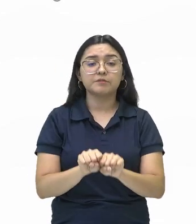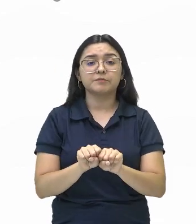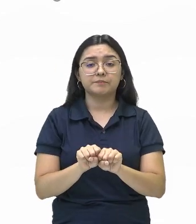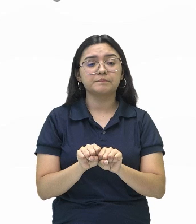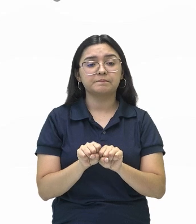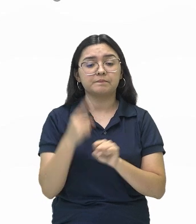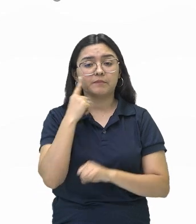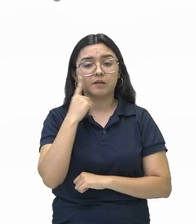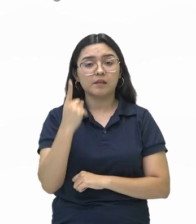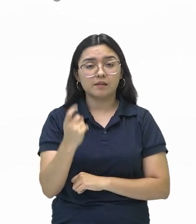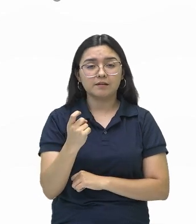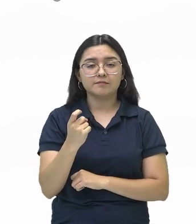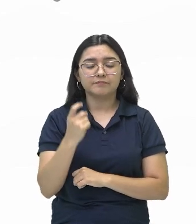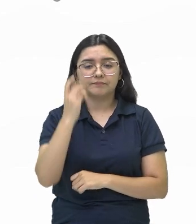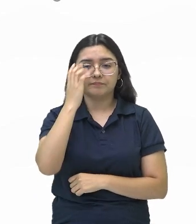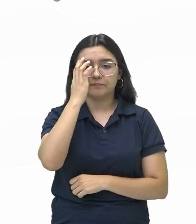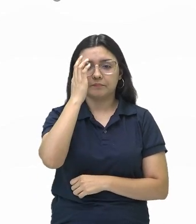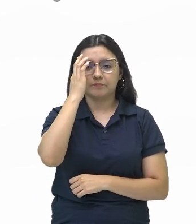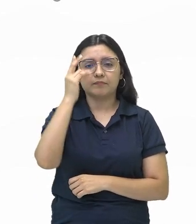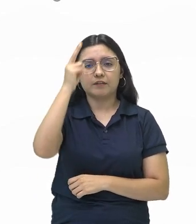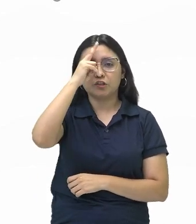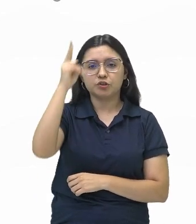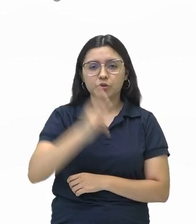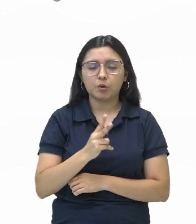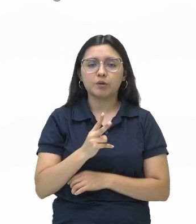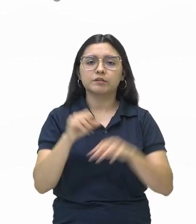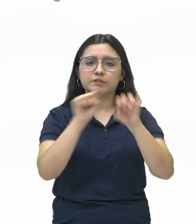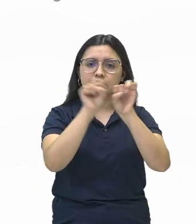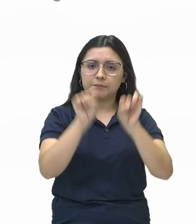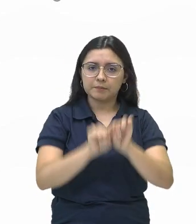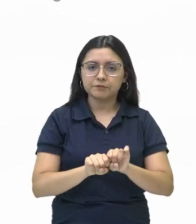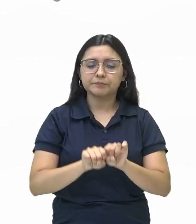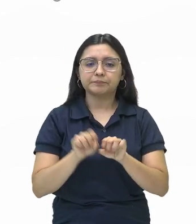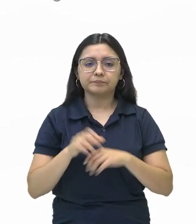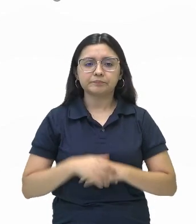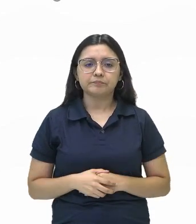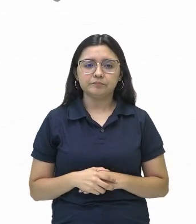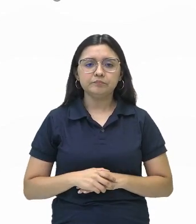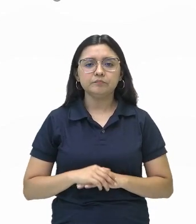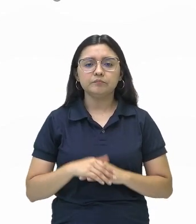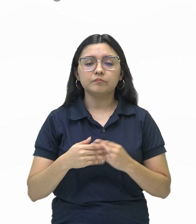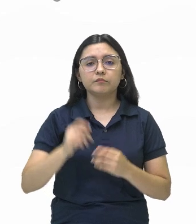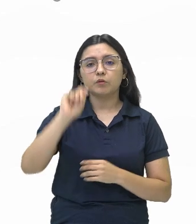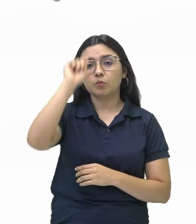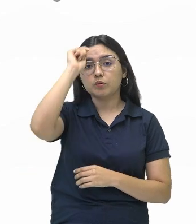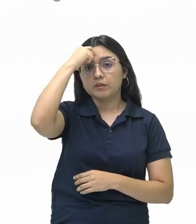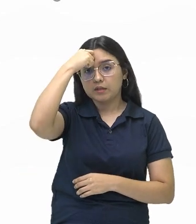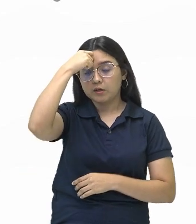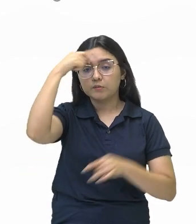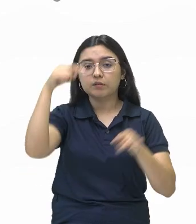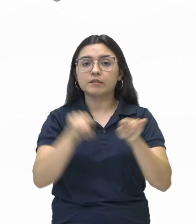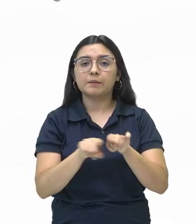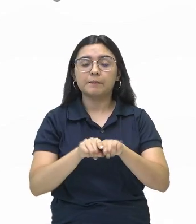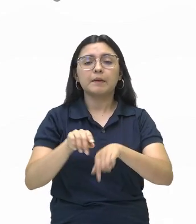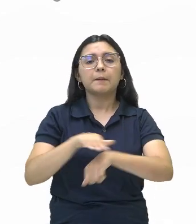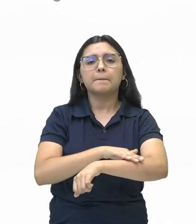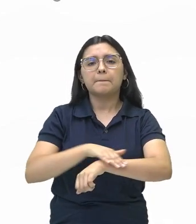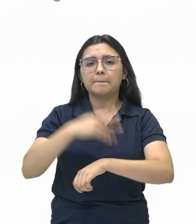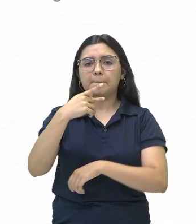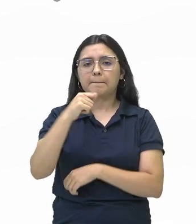sistemáticas. É interessante isso daí, né? É histórica e sistemática. Com negros e pardos